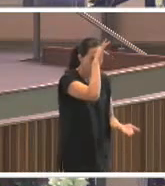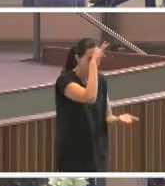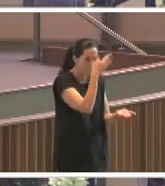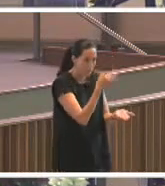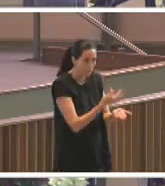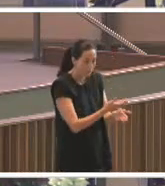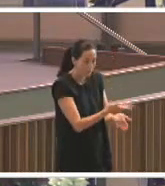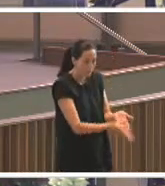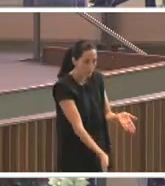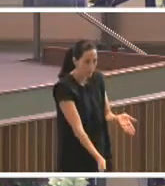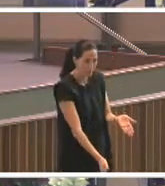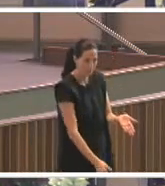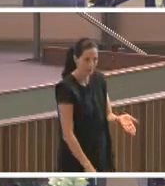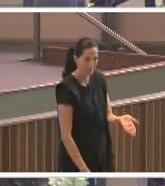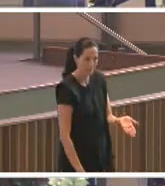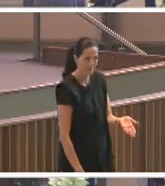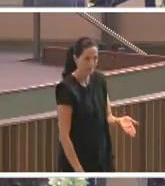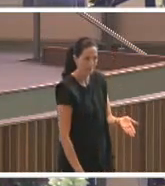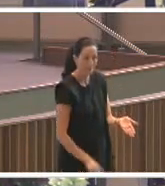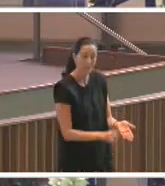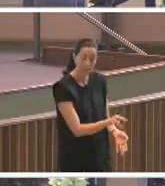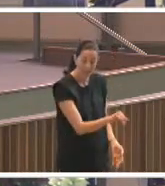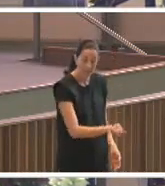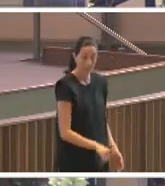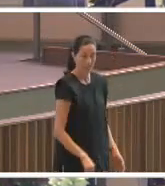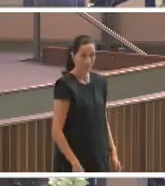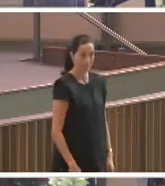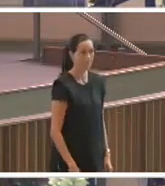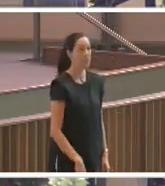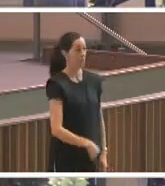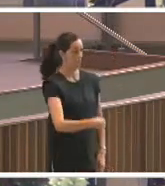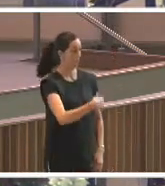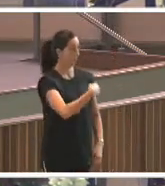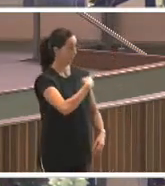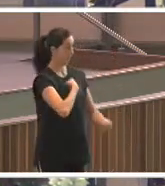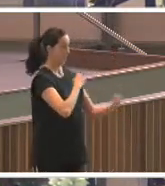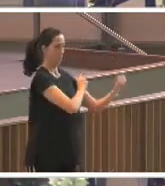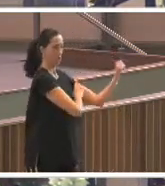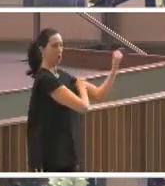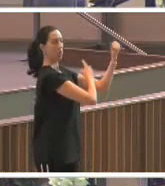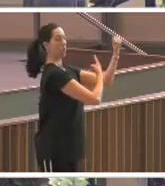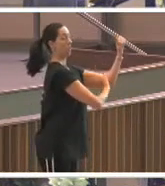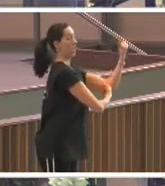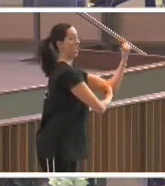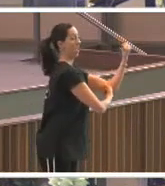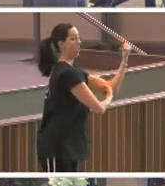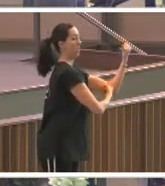espiritual. Eu tenho autoridade, mas alguém tem autoridade sobre mim.